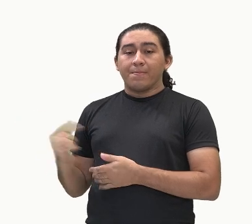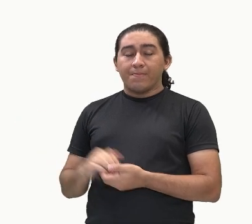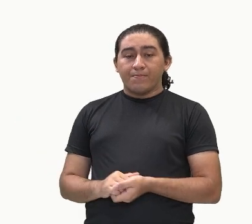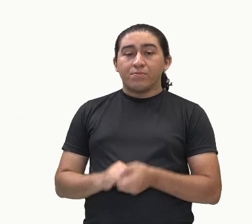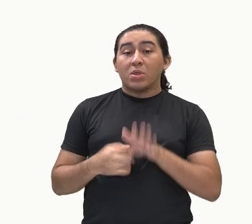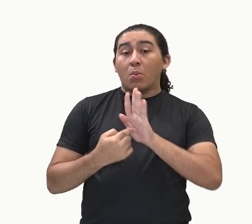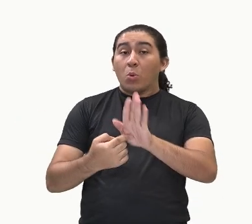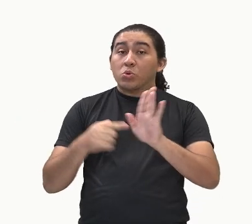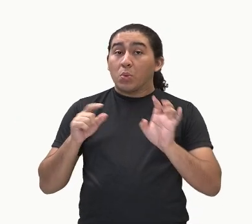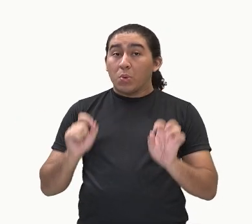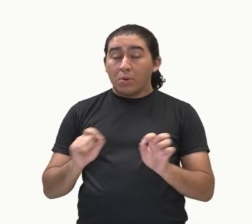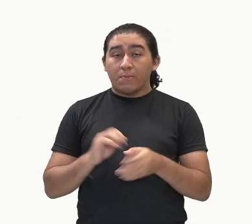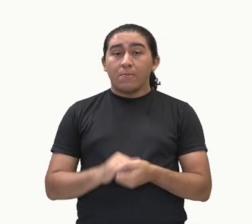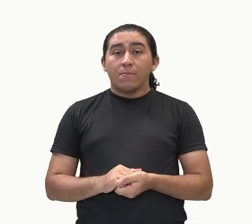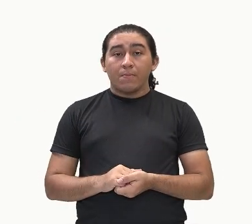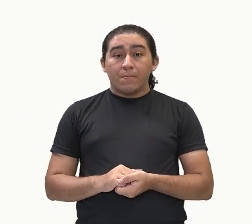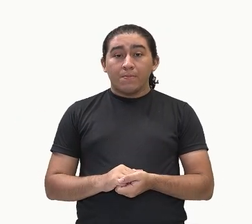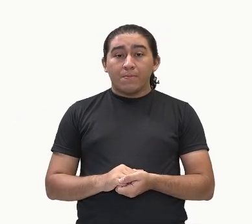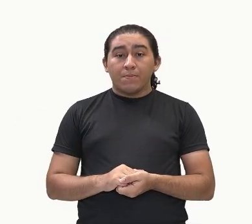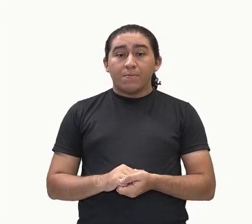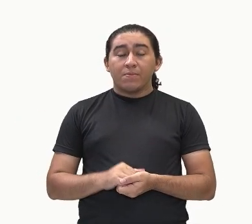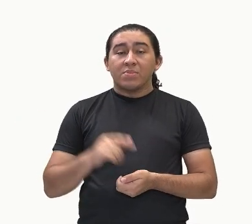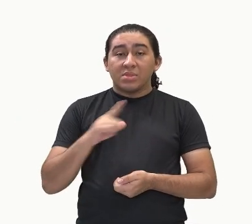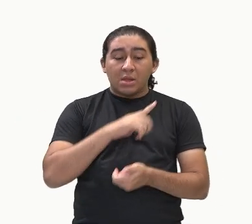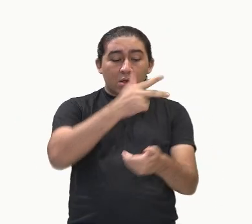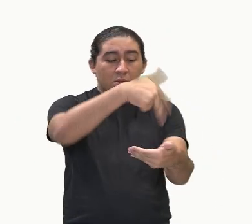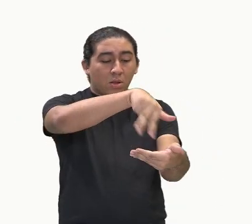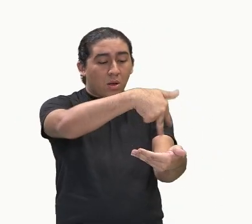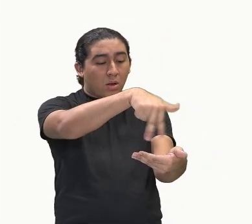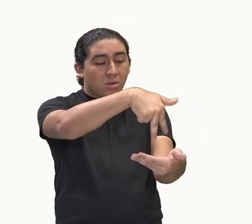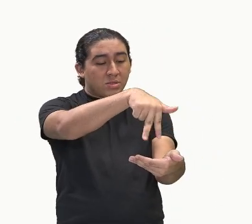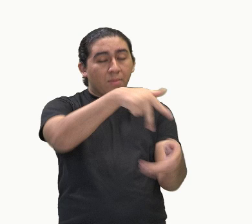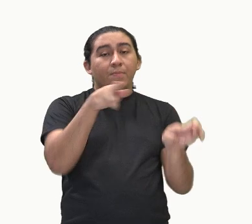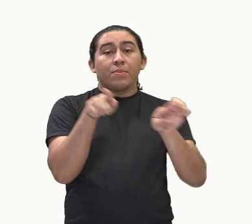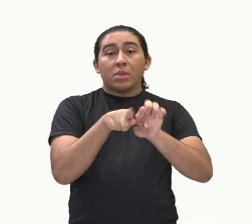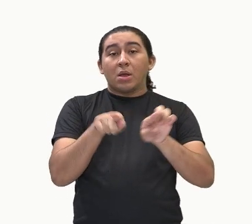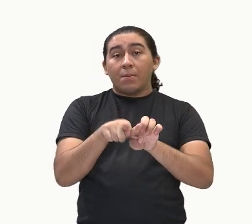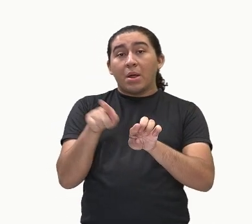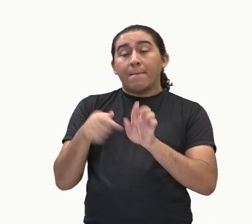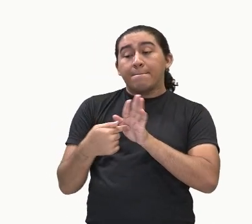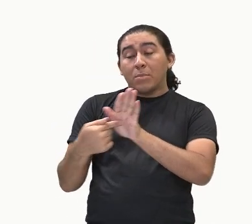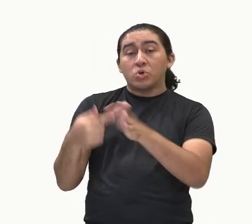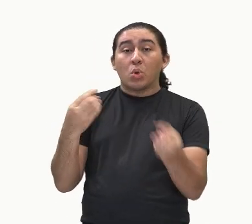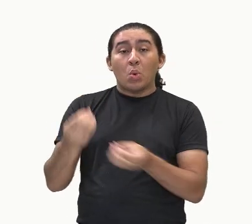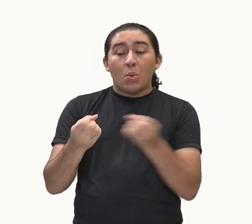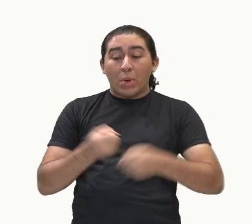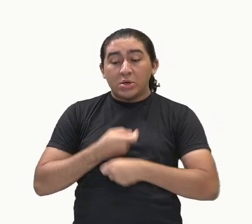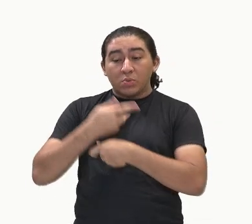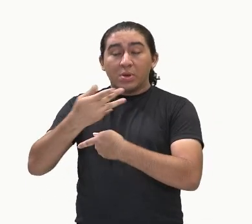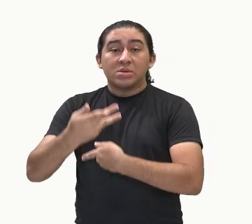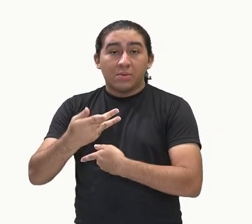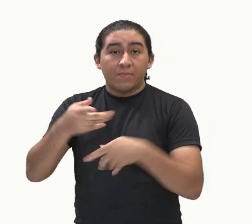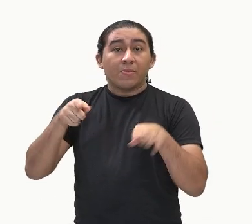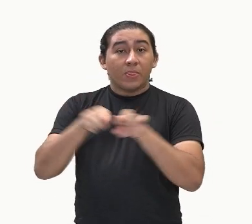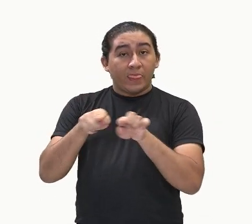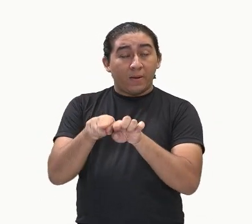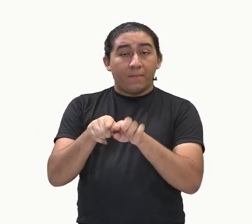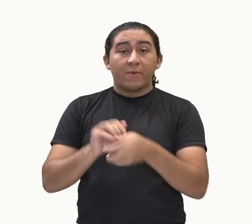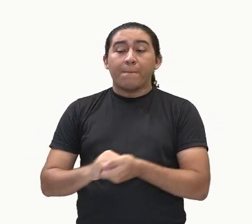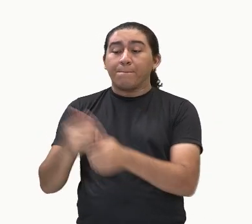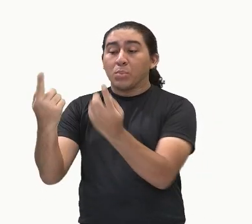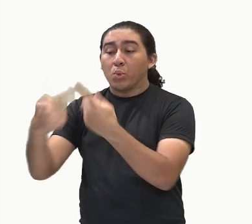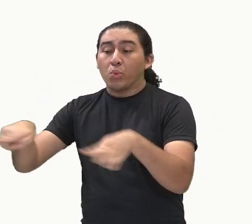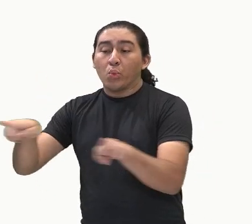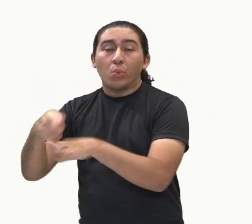mostra tanto a questão da dança, quanto a questão da interpretação e mais ainda a nossa